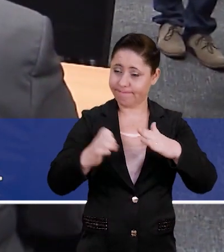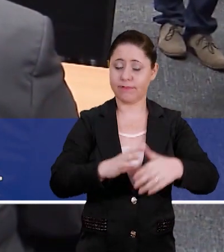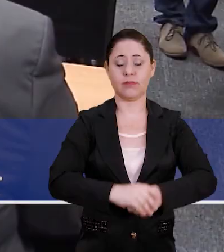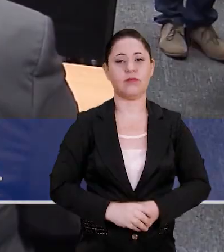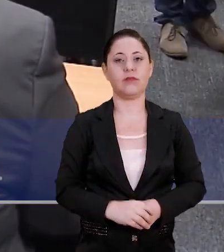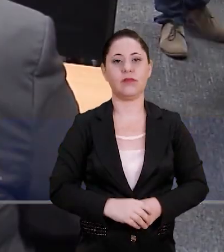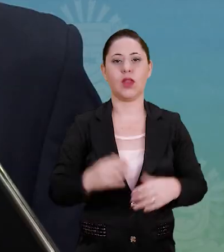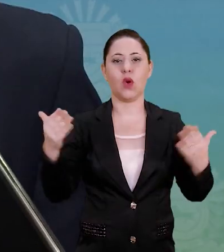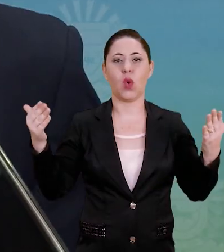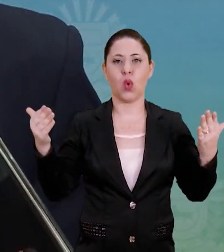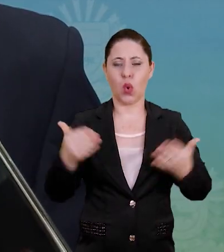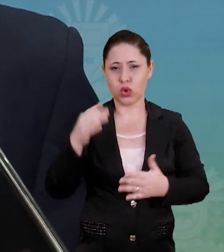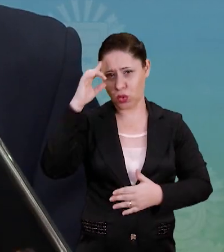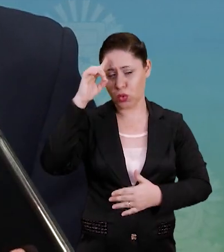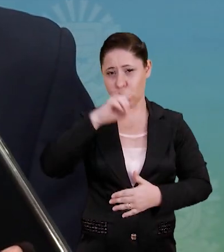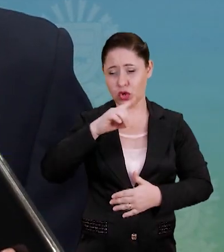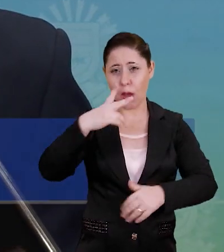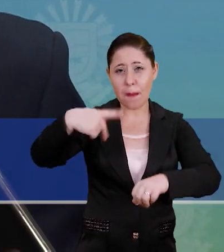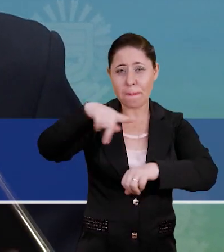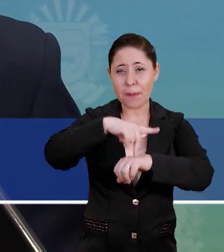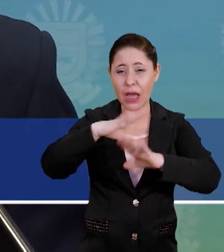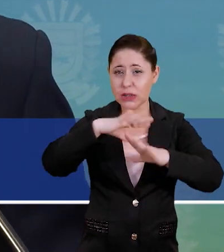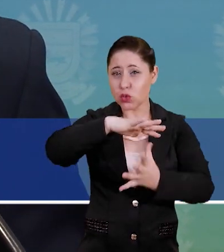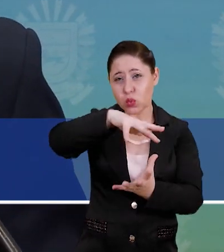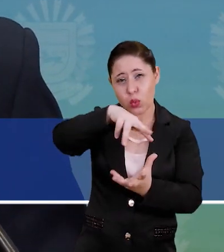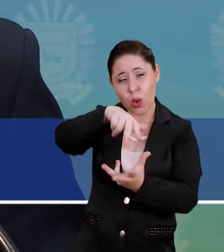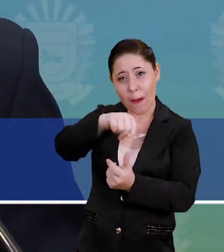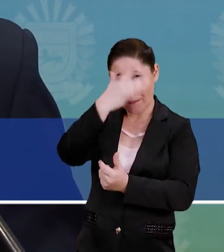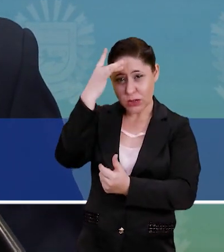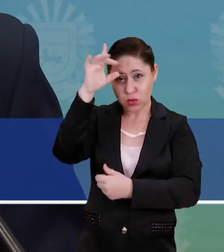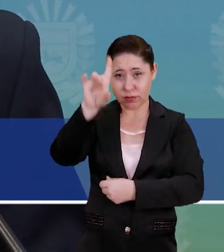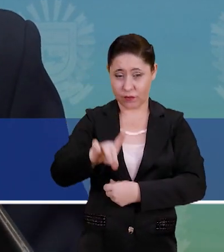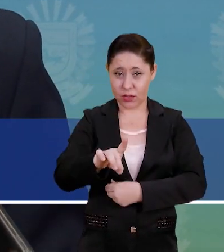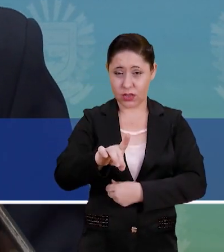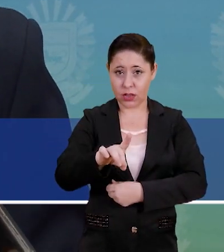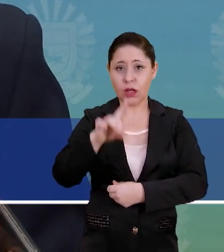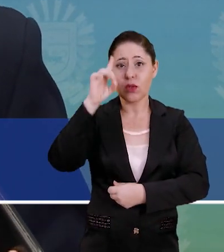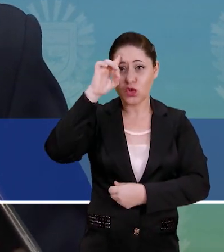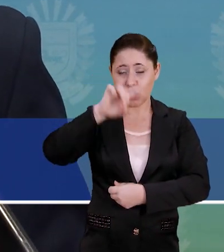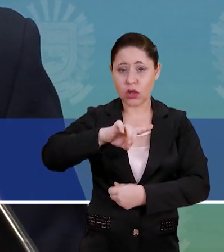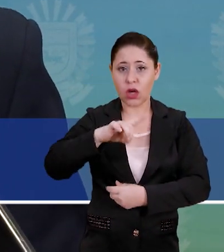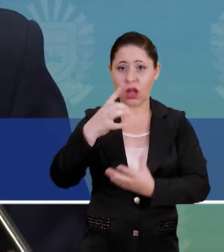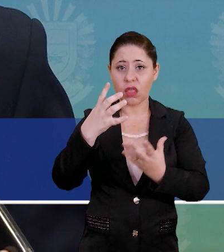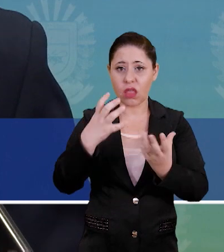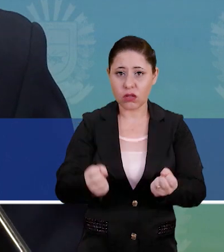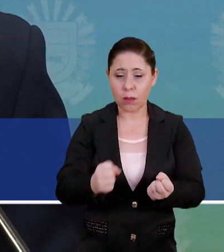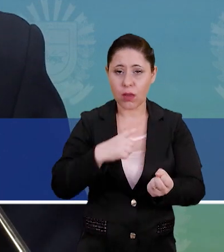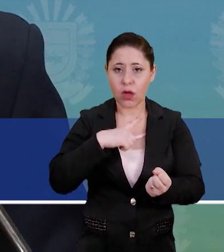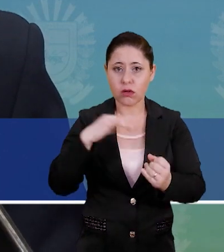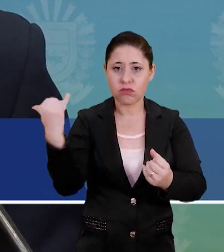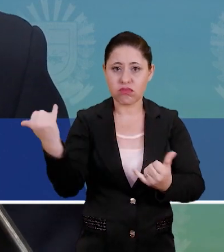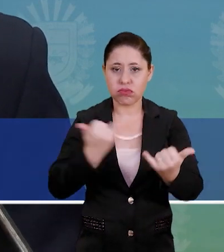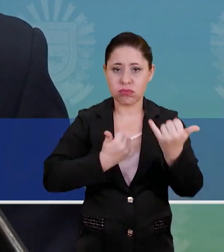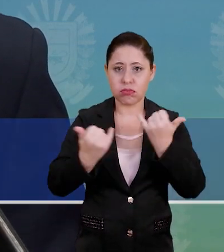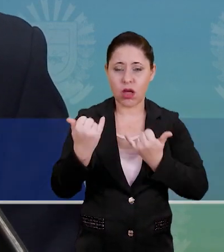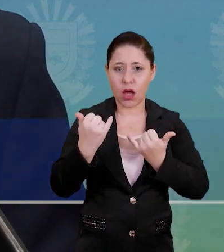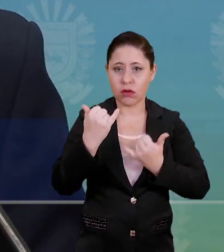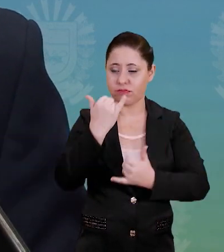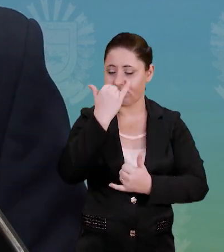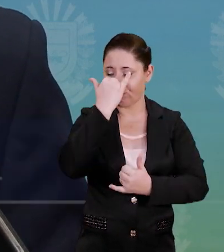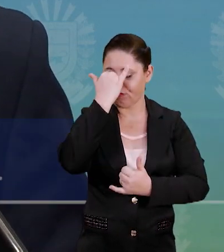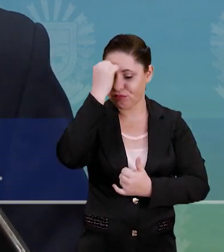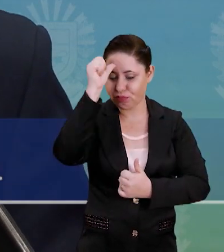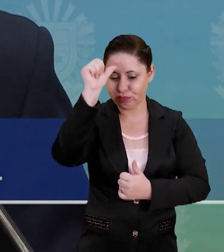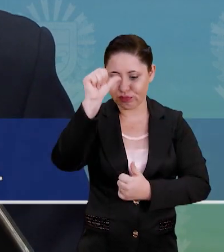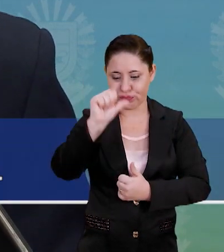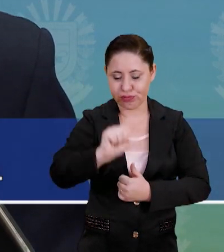nas empresas. Hoje é o Dia Internacional da Pessoa com Deficiência e justamente nesse dia a gente recebe uma notícia tão